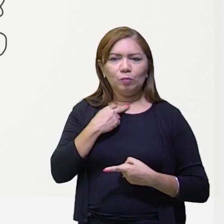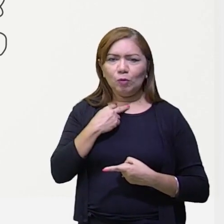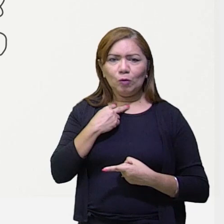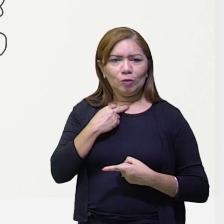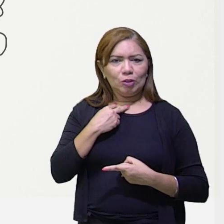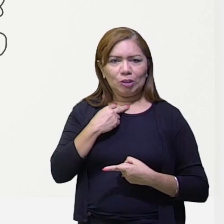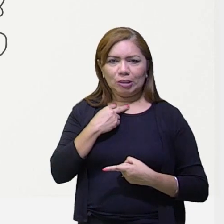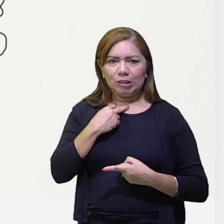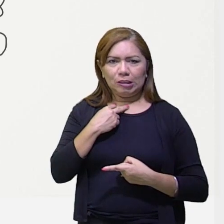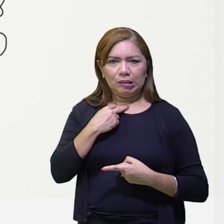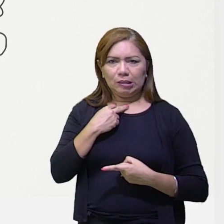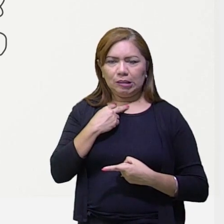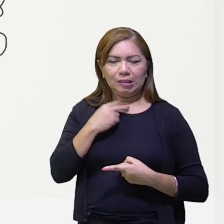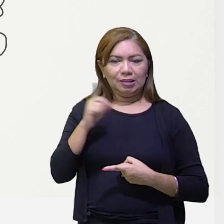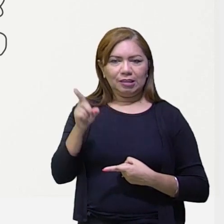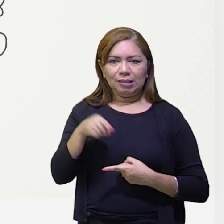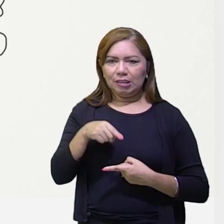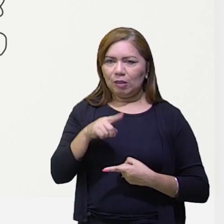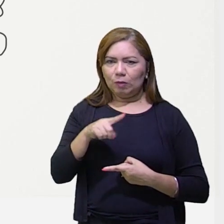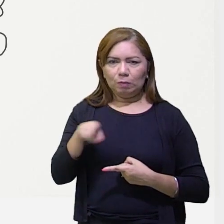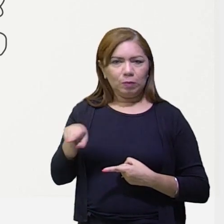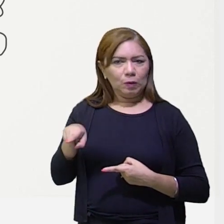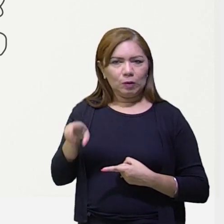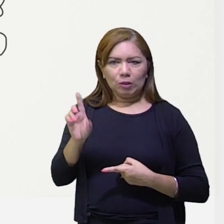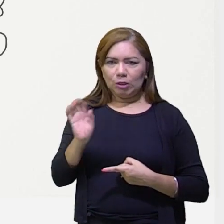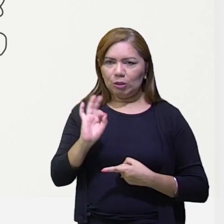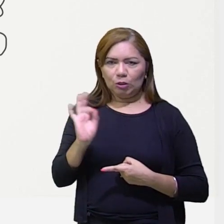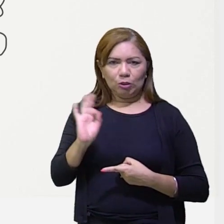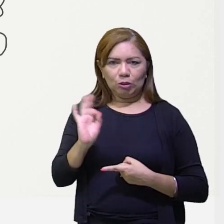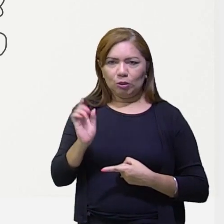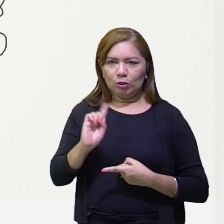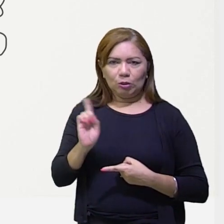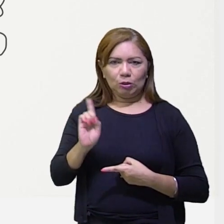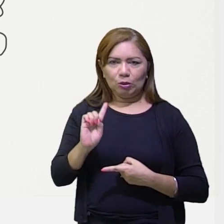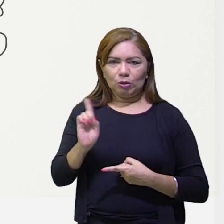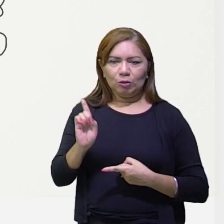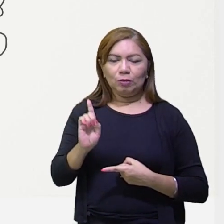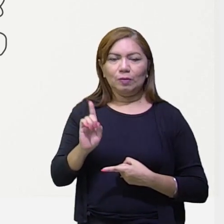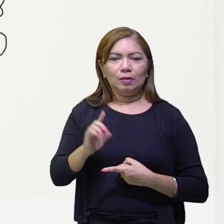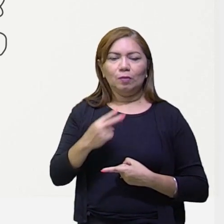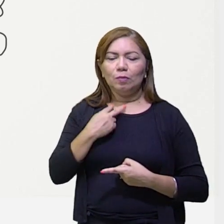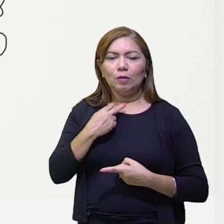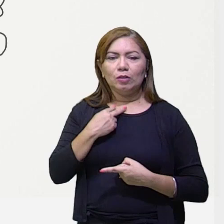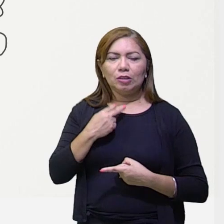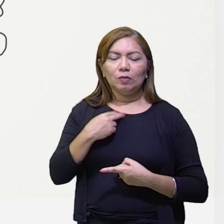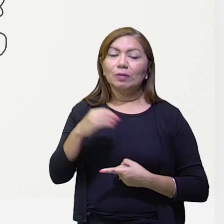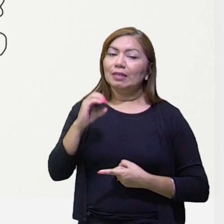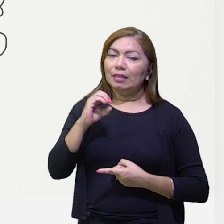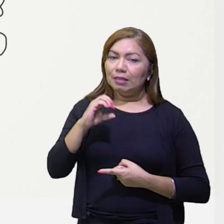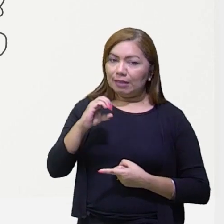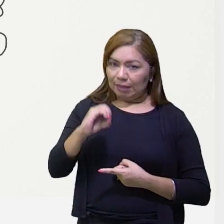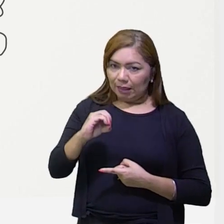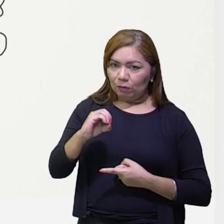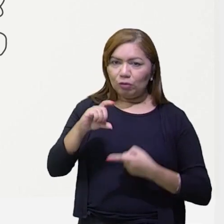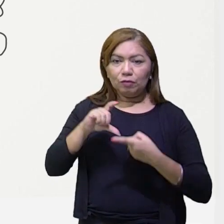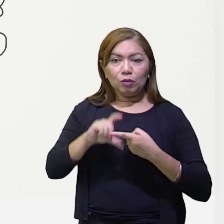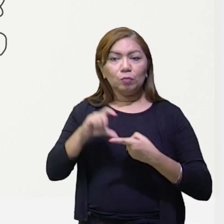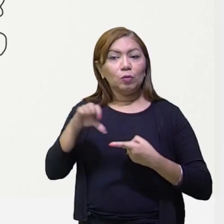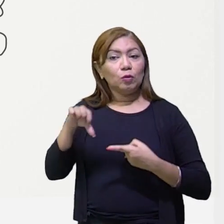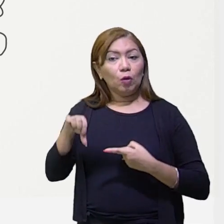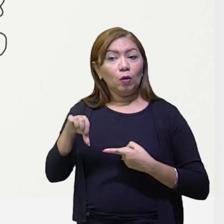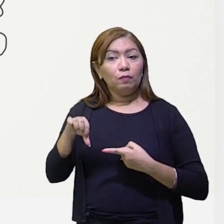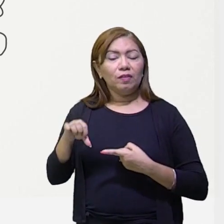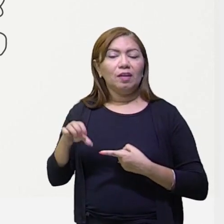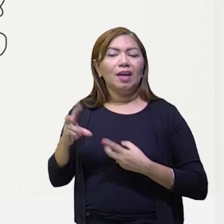alguma, tá certo? Não faça isso, ok? 0 dividido por 9 é